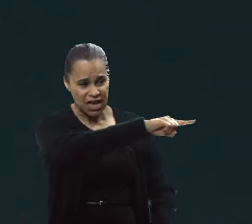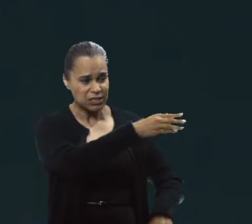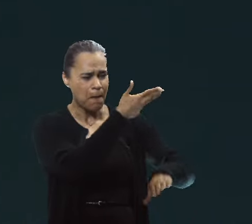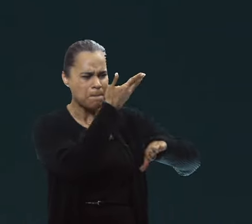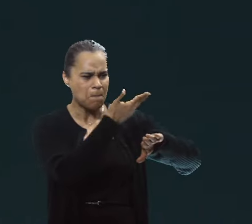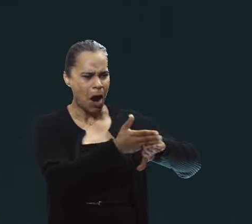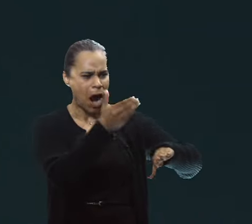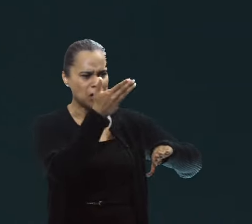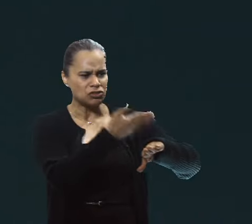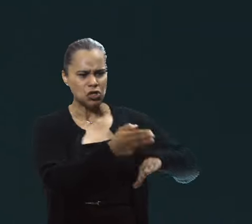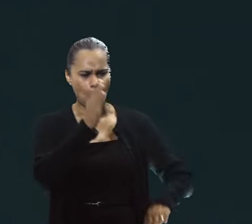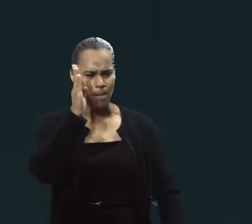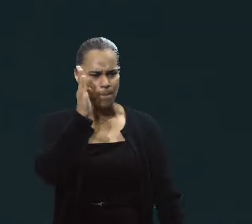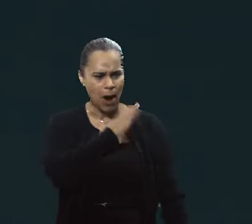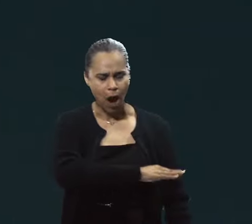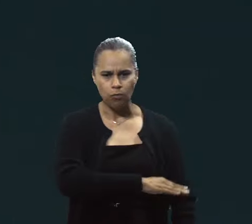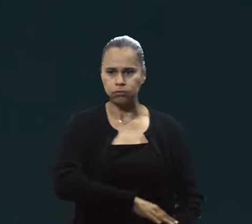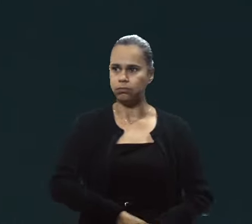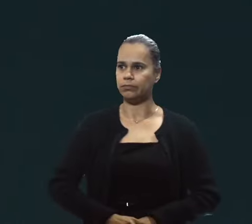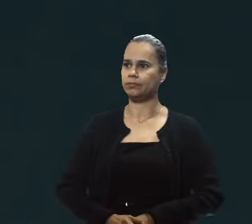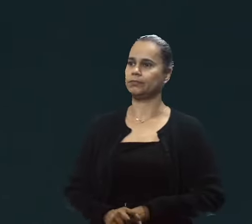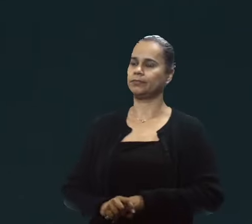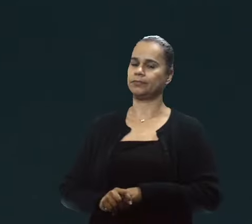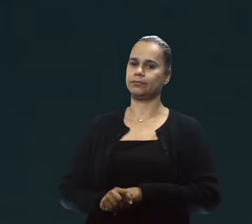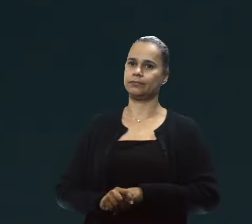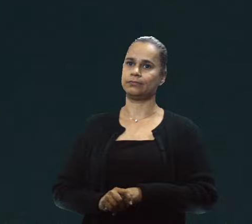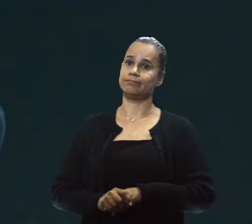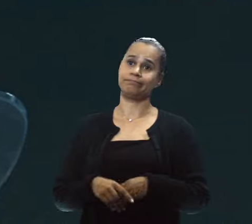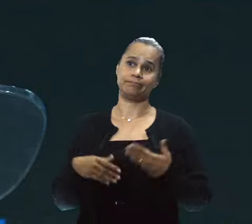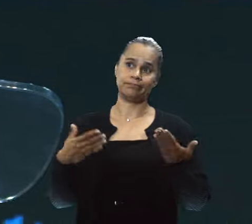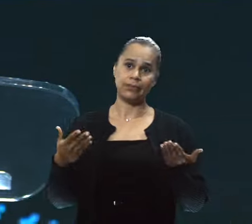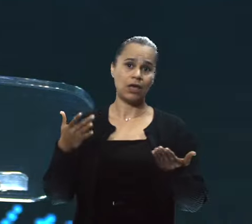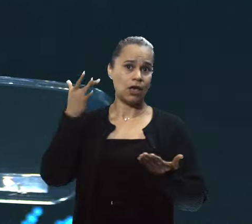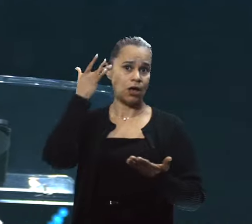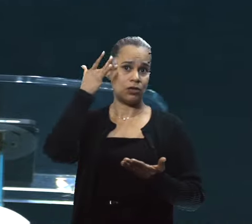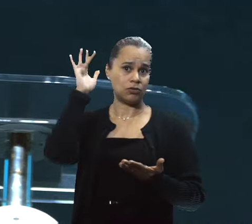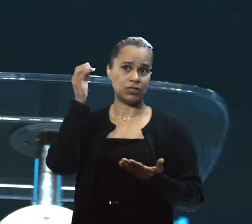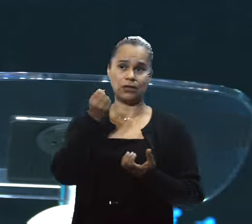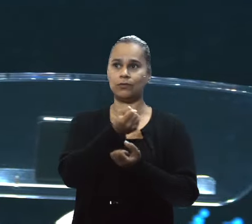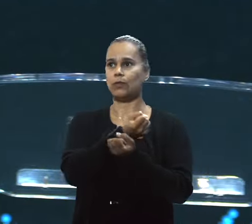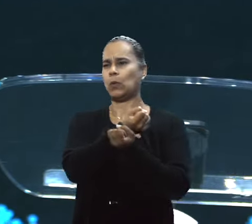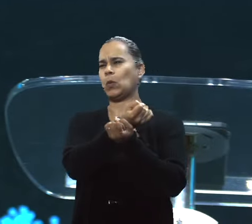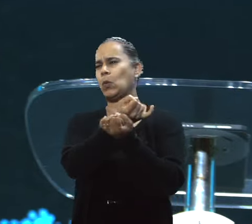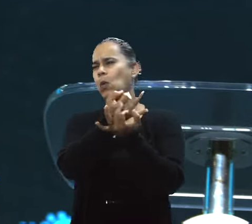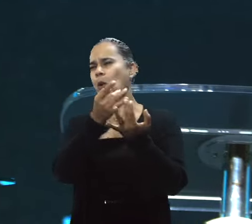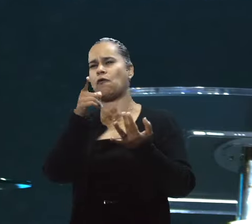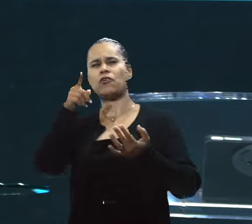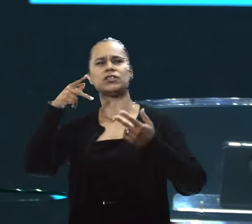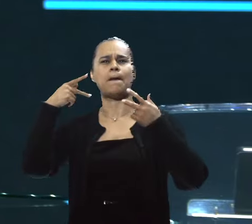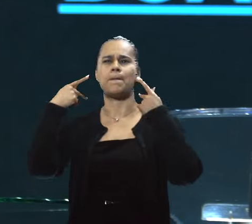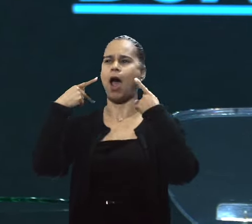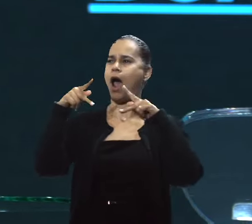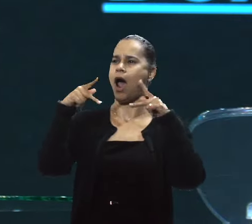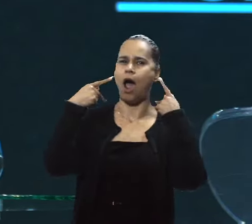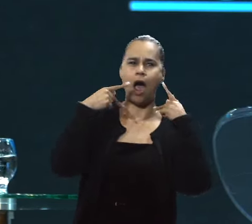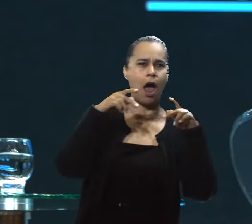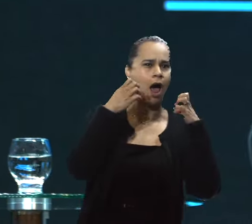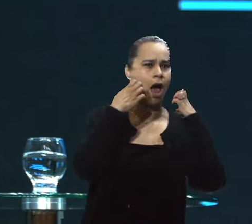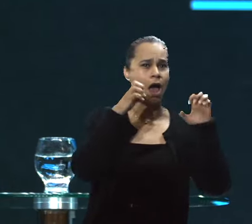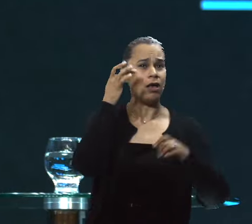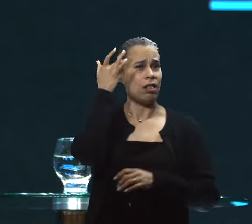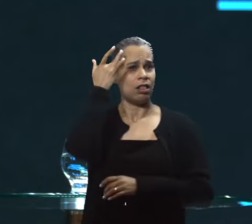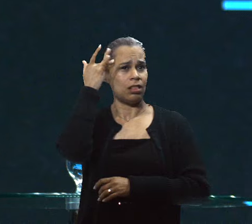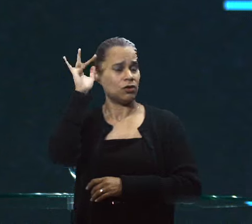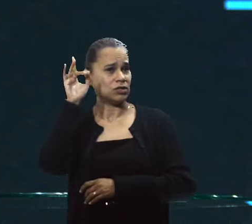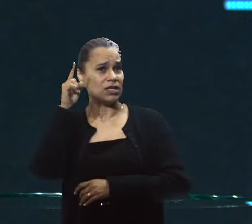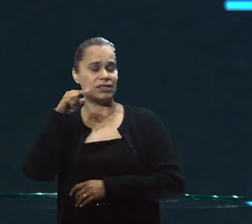praticam o mal. Meu irmão, eu não sei para quantos milhares você já pregou. Eu não sei se